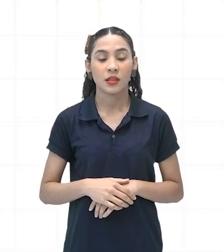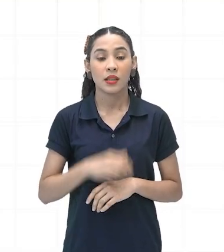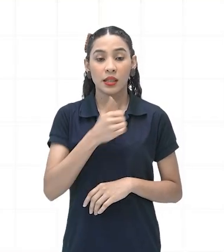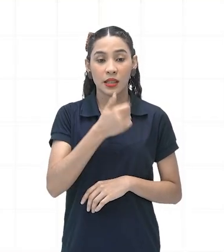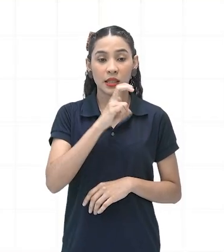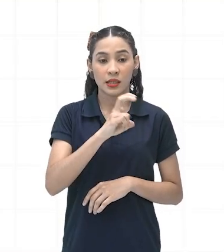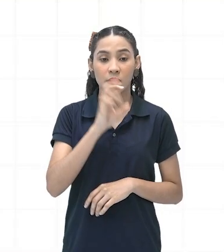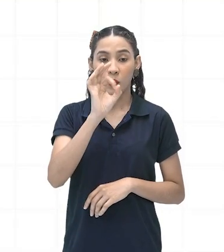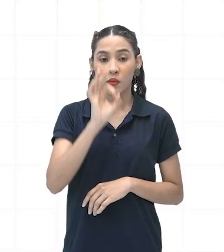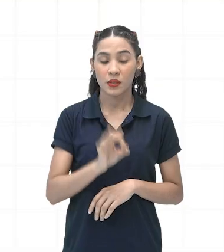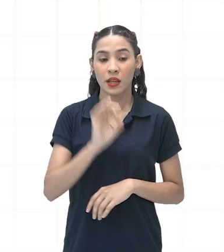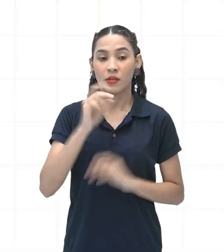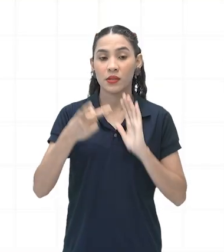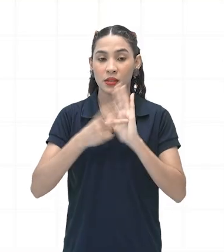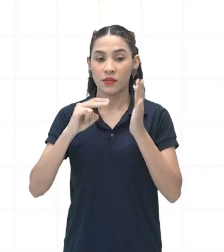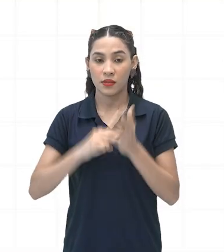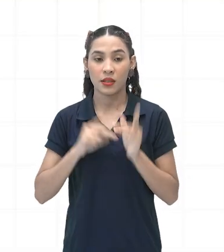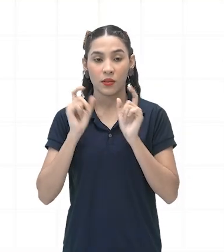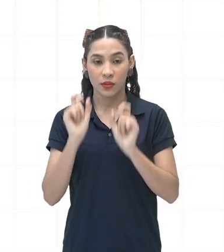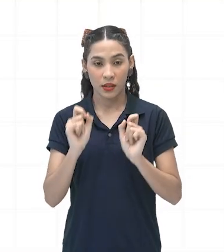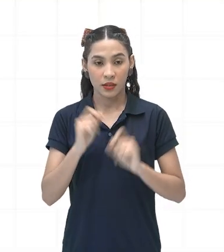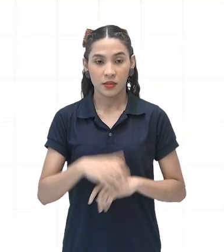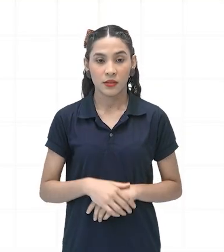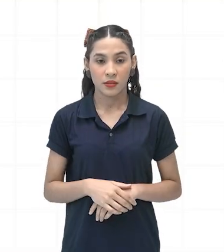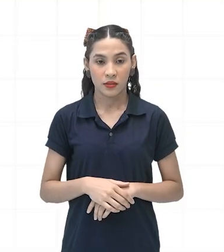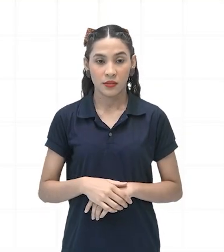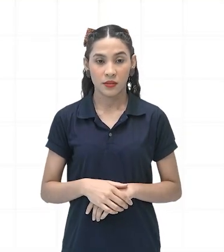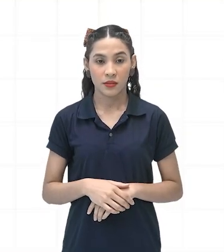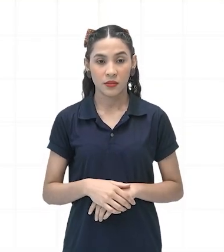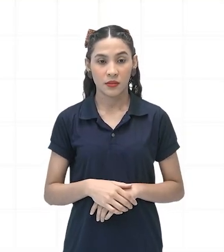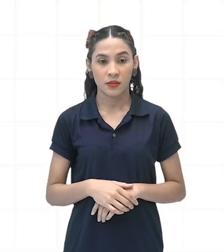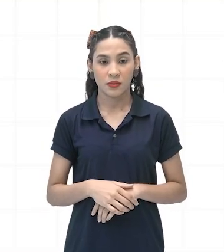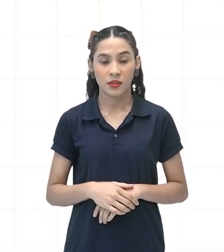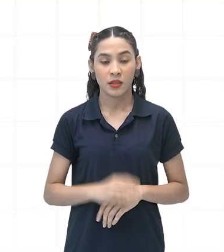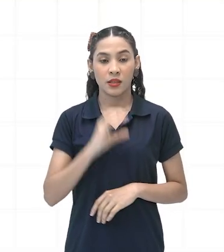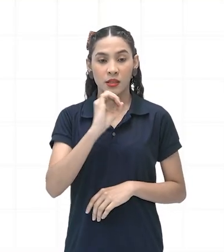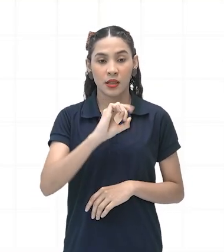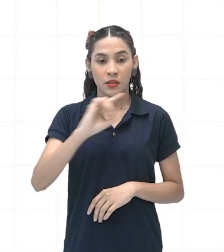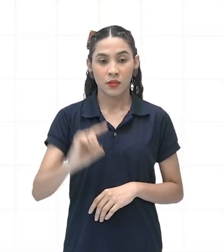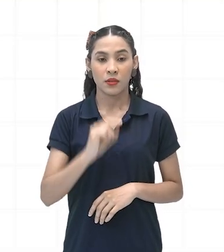15% é a mesma coisa que